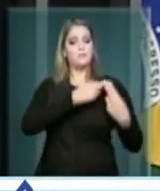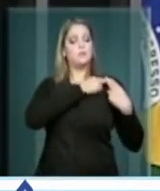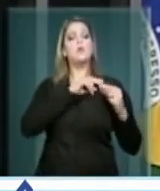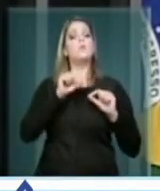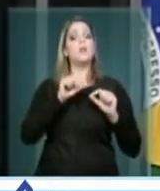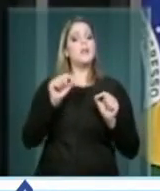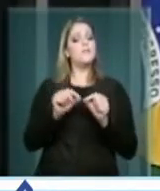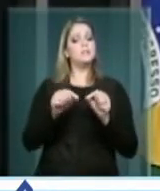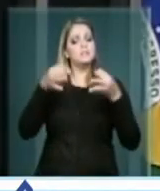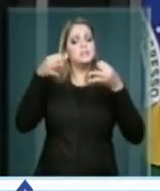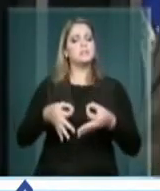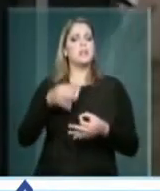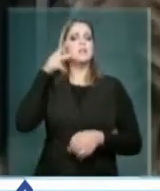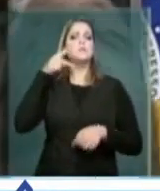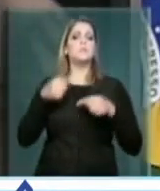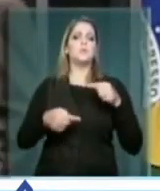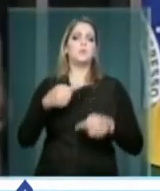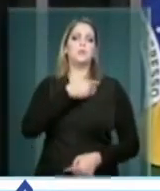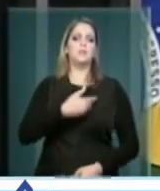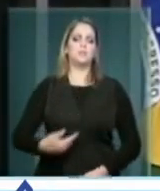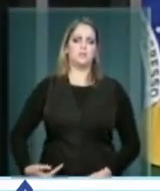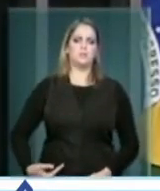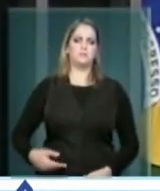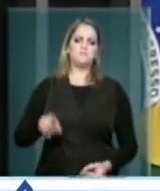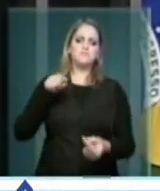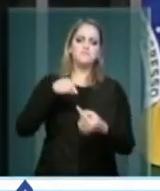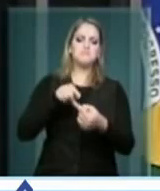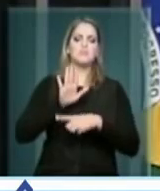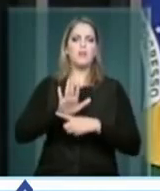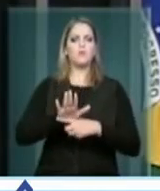as políticas públicas que resultem